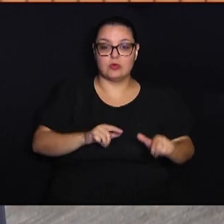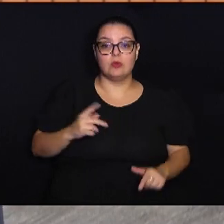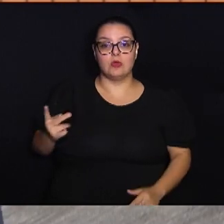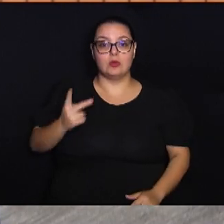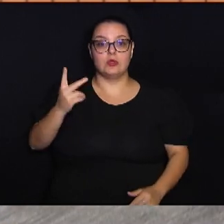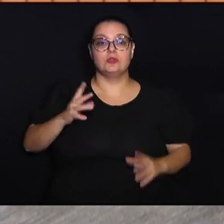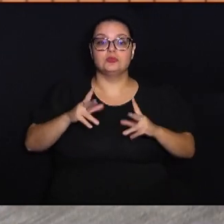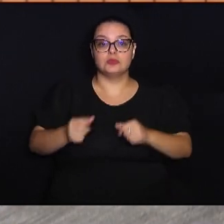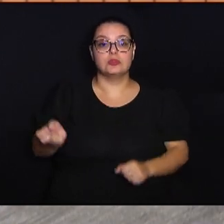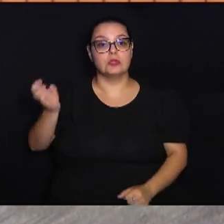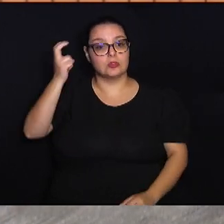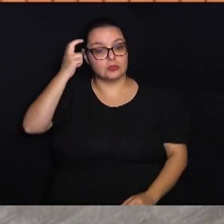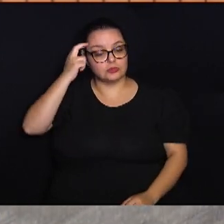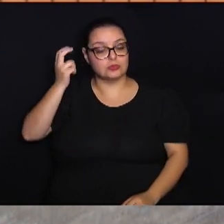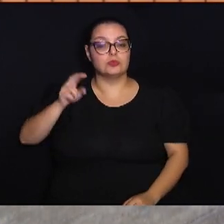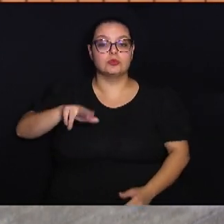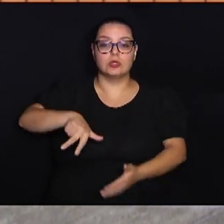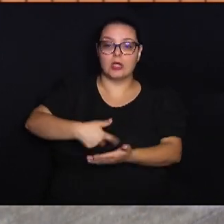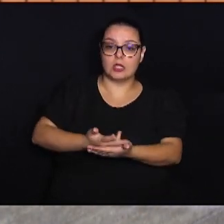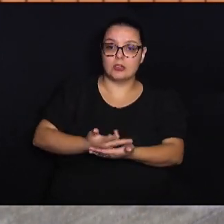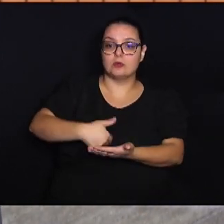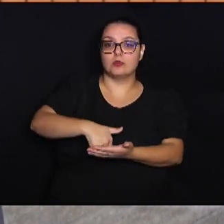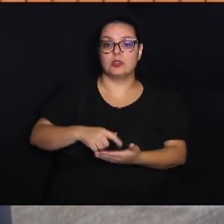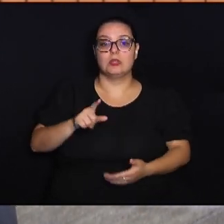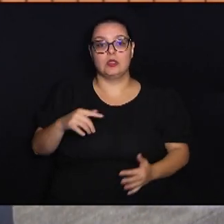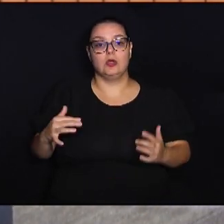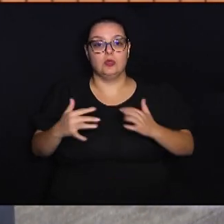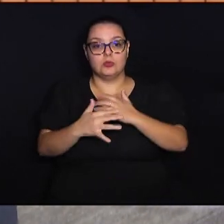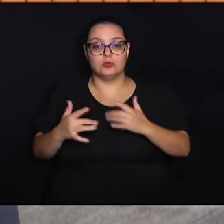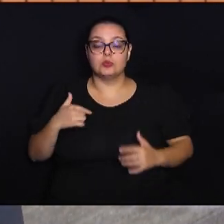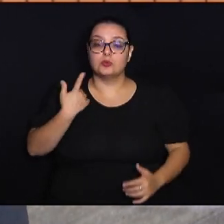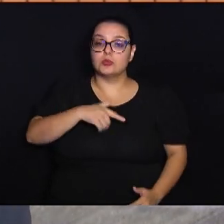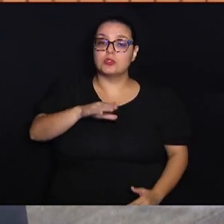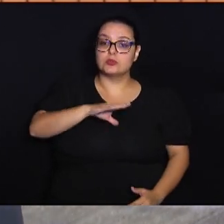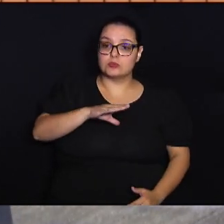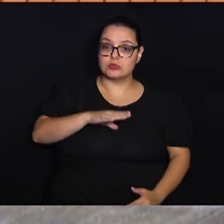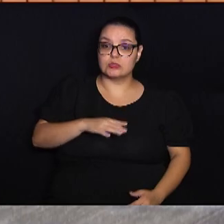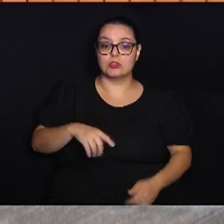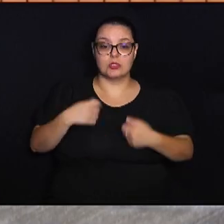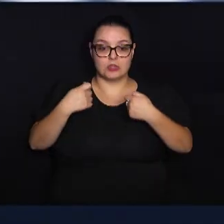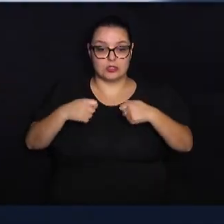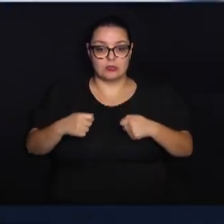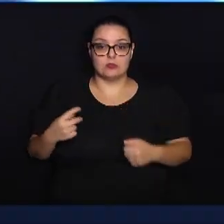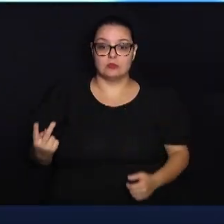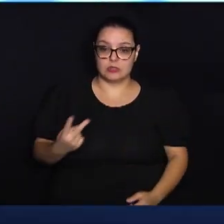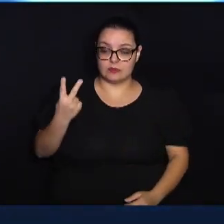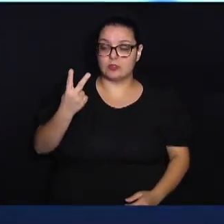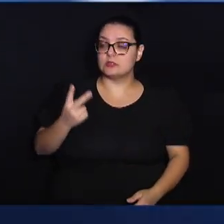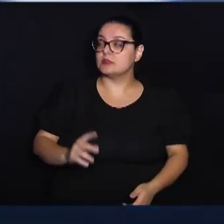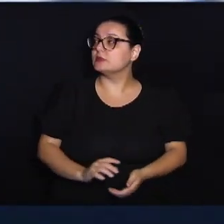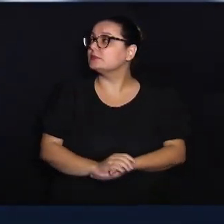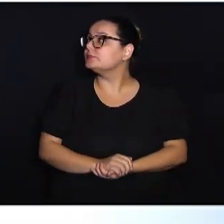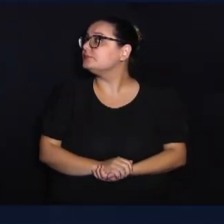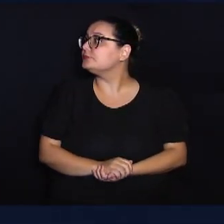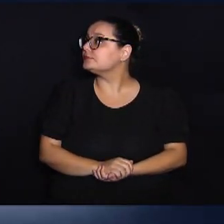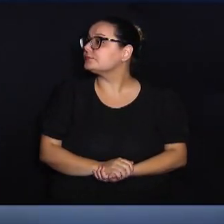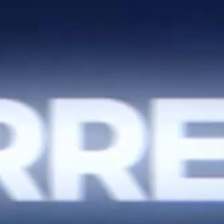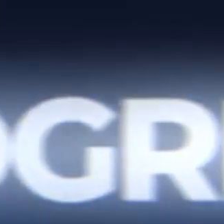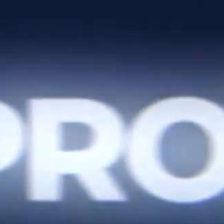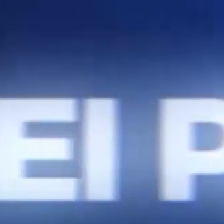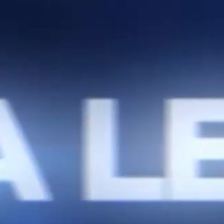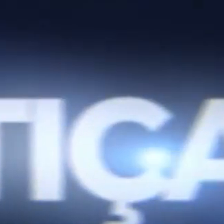não perdem uma festa junina. As comidas típicas, maravilhosas, as comidas típicas, o bingo maravilhoso. Todo